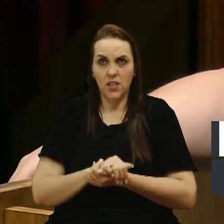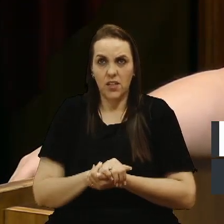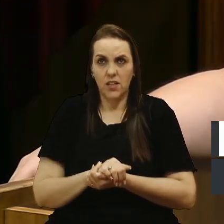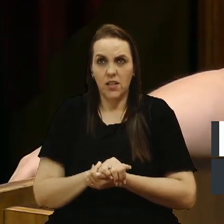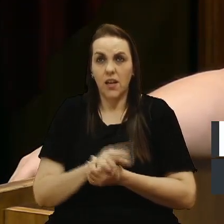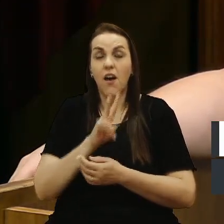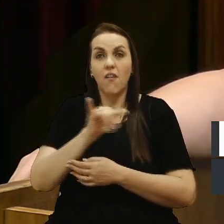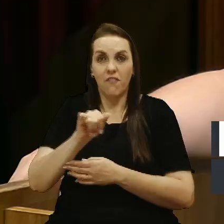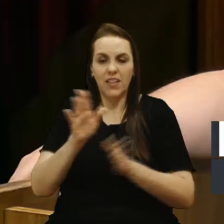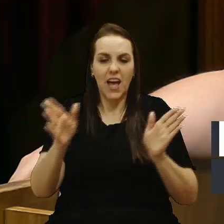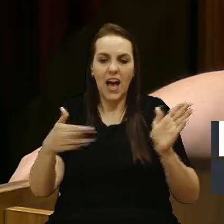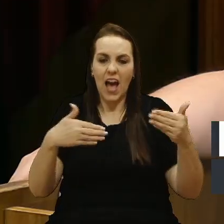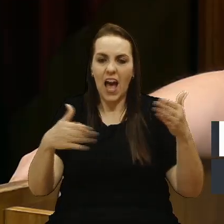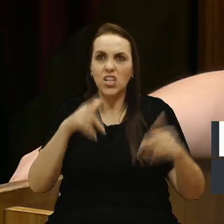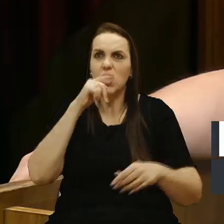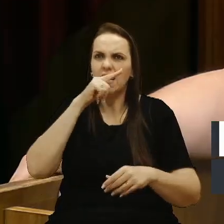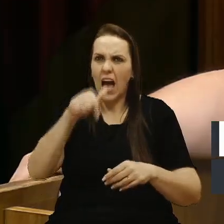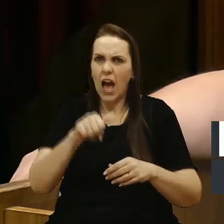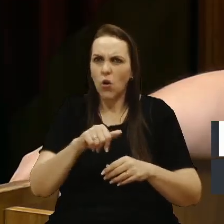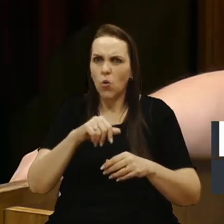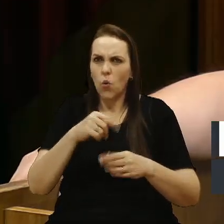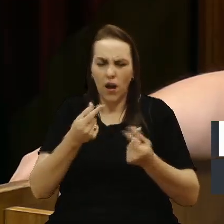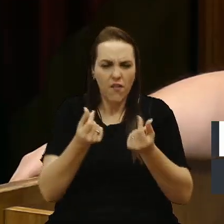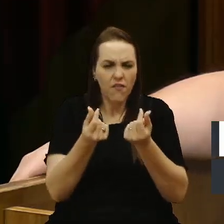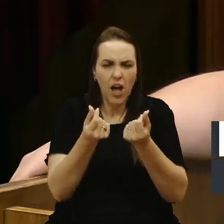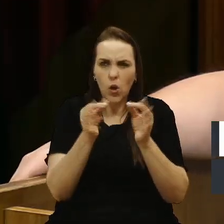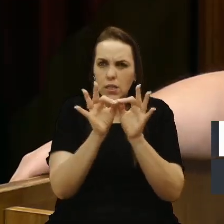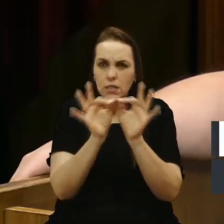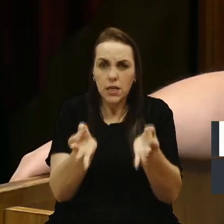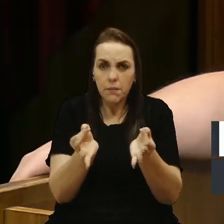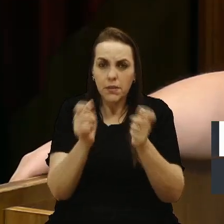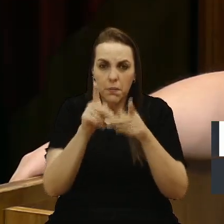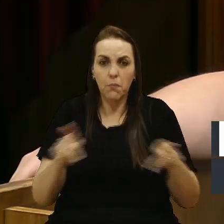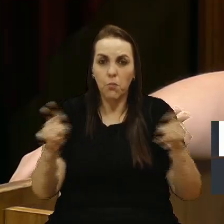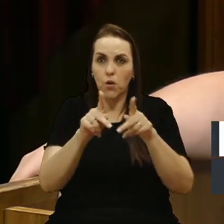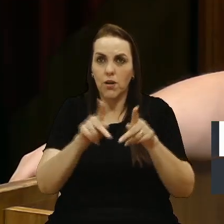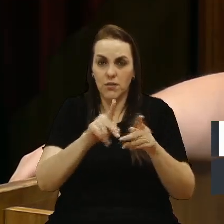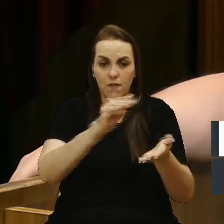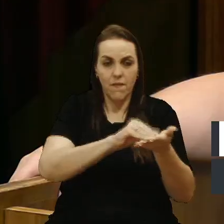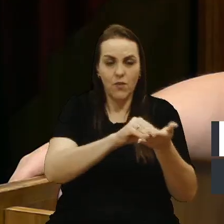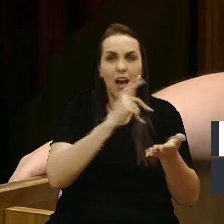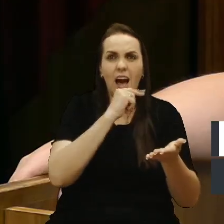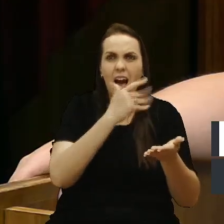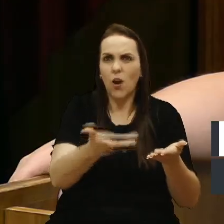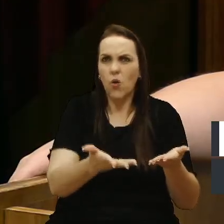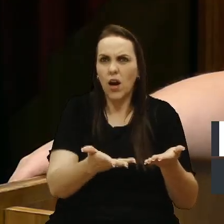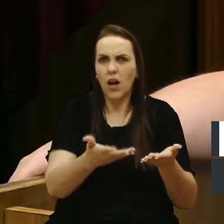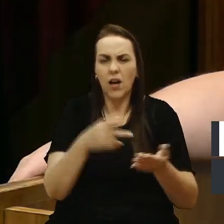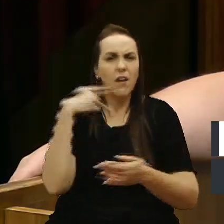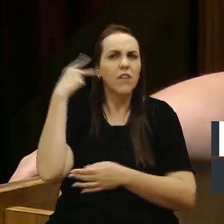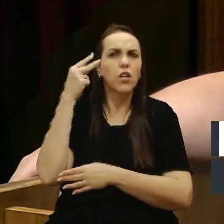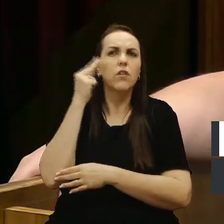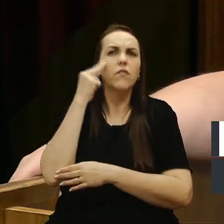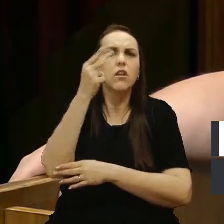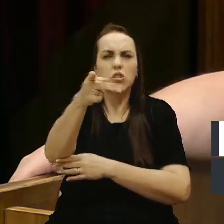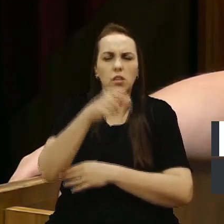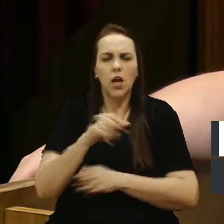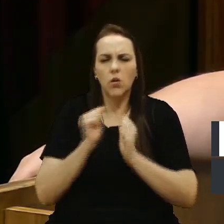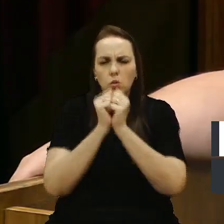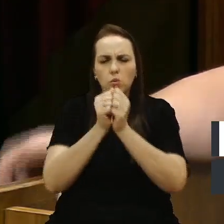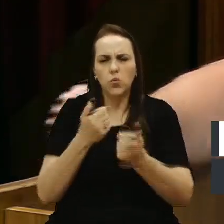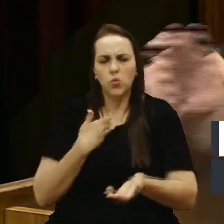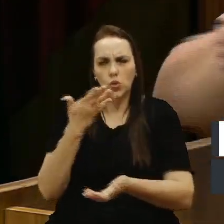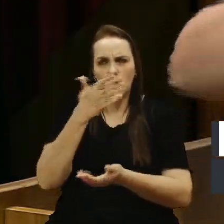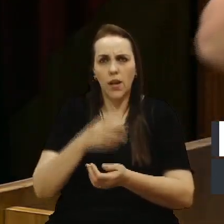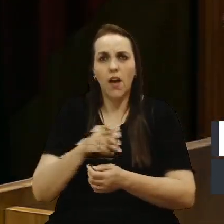Vai ter caixa d'água num valor simbólico para não deixar a população sem água quando falta água? Vereador Fantinel, o senhor esteve comigo em